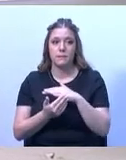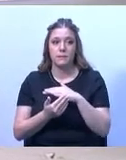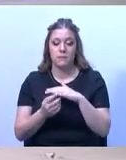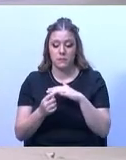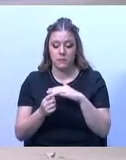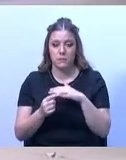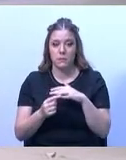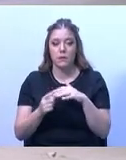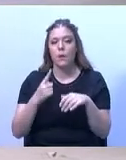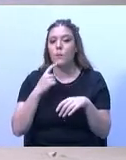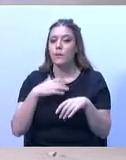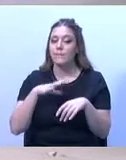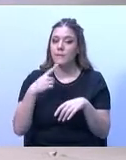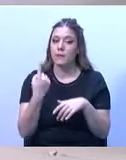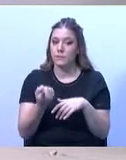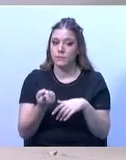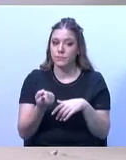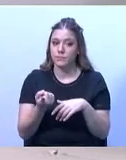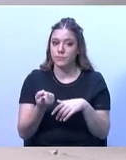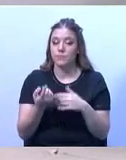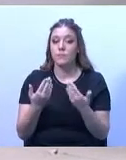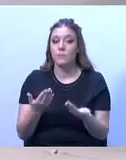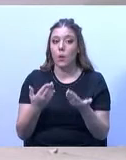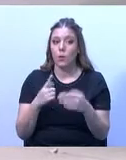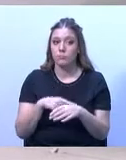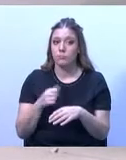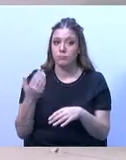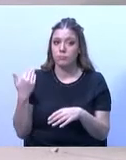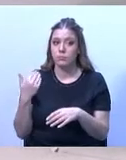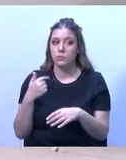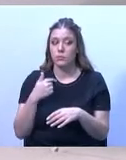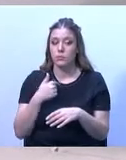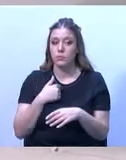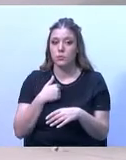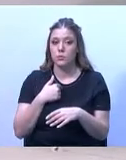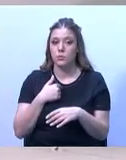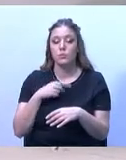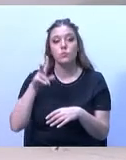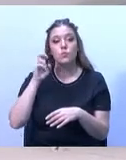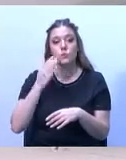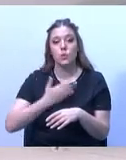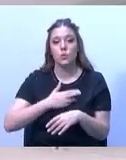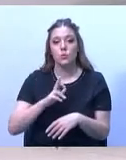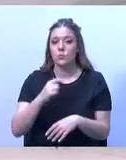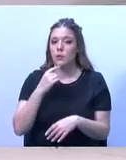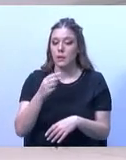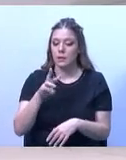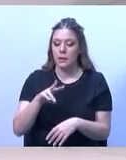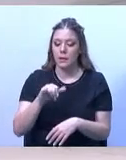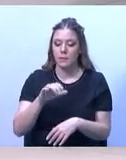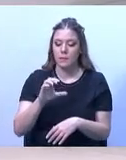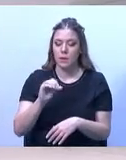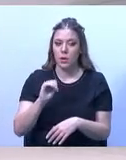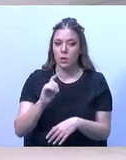a seguinte, a pergunta que eu quero fazer ao Sr. Doutor é o seguinte, e agora, ultimamente, eu ouvi o Sr. Doutor a falar que, tanto que as micoses também